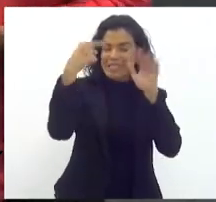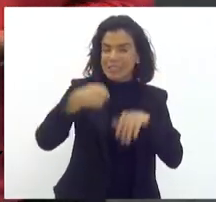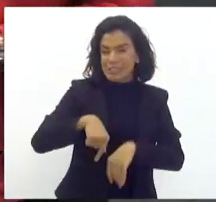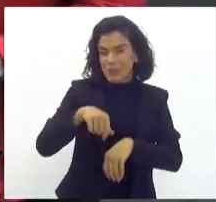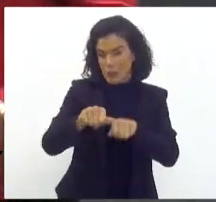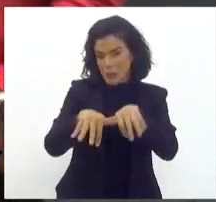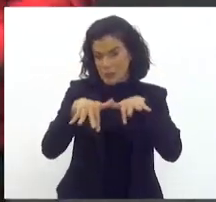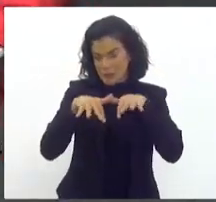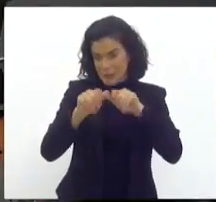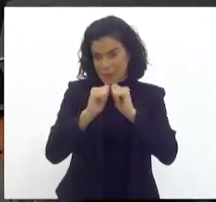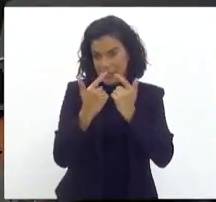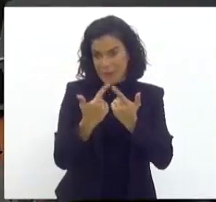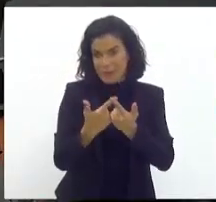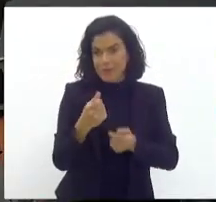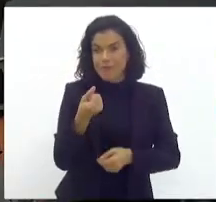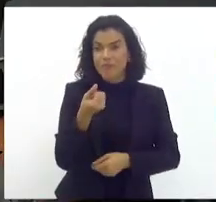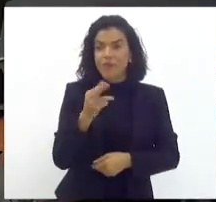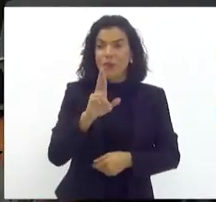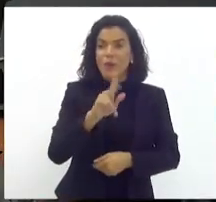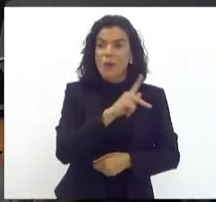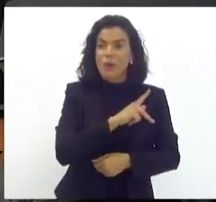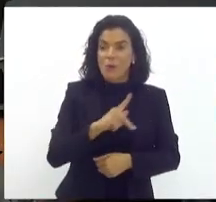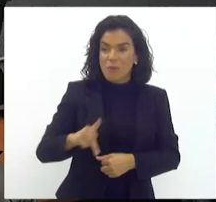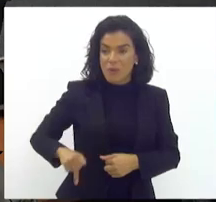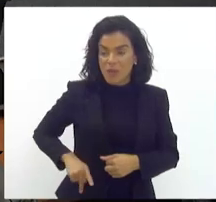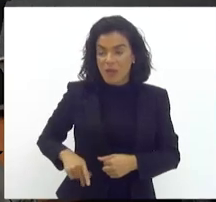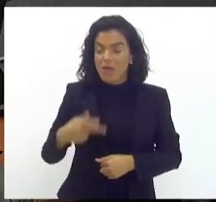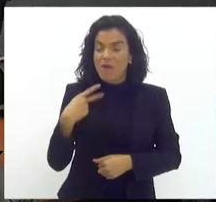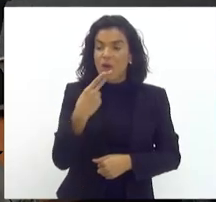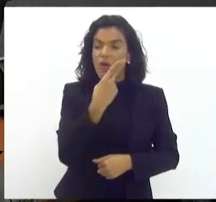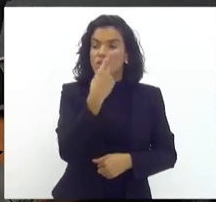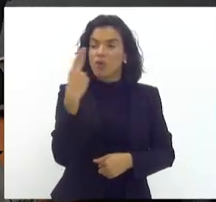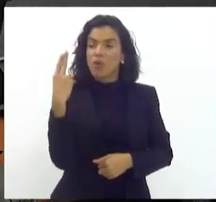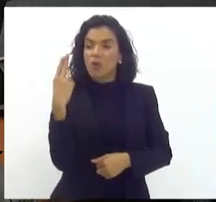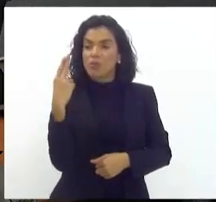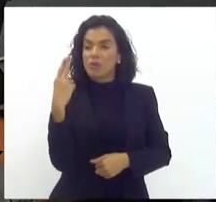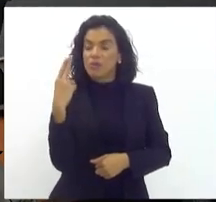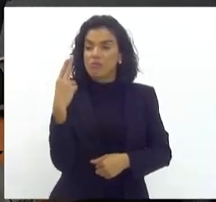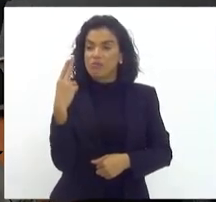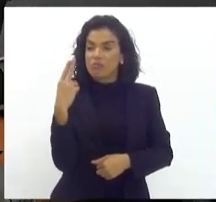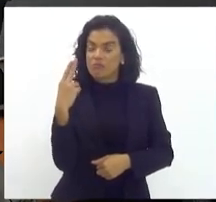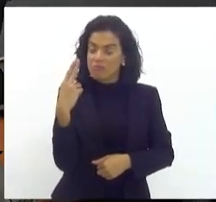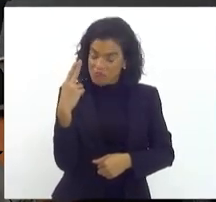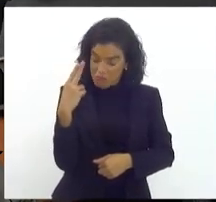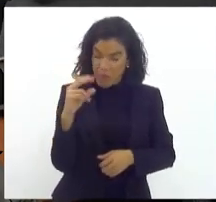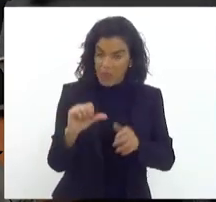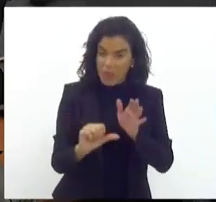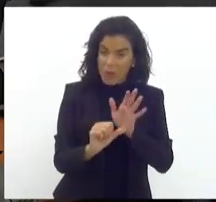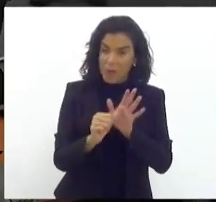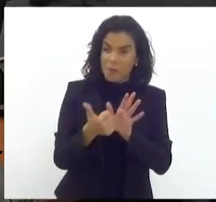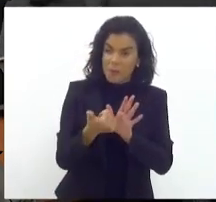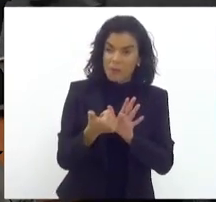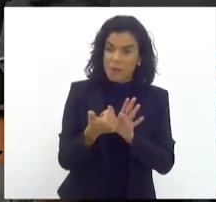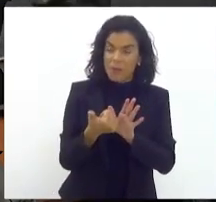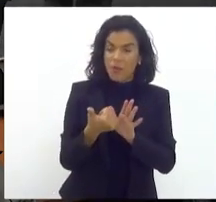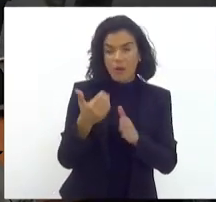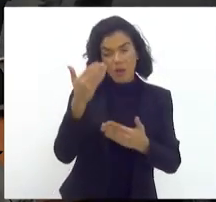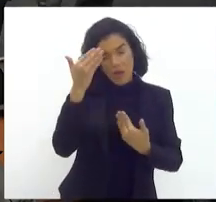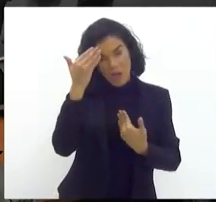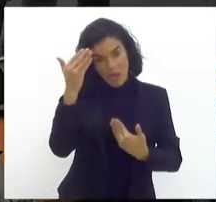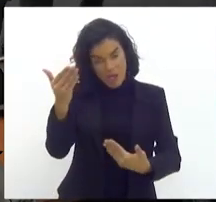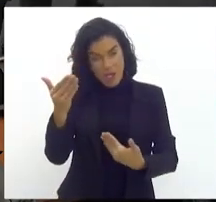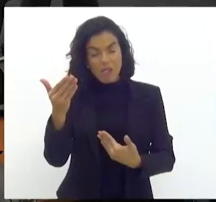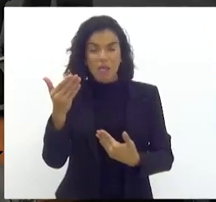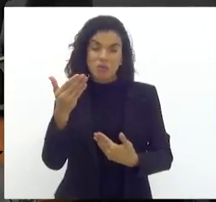Muito obrigado senhor presidente senhor presidente fui citado rápido por favor primeiro agradecer